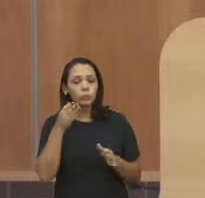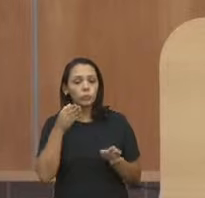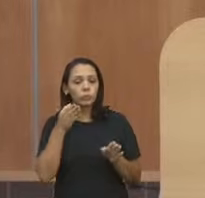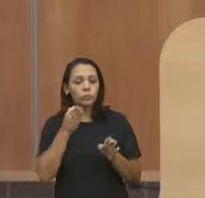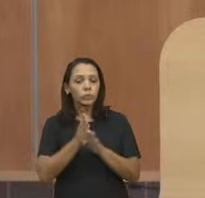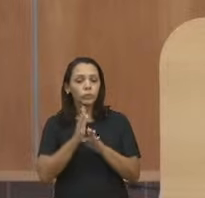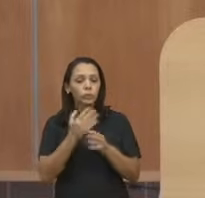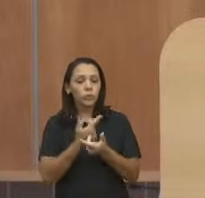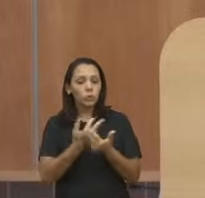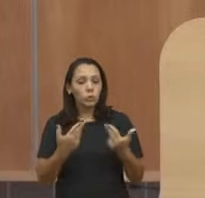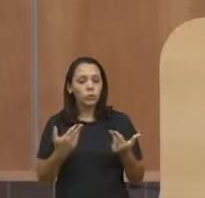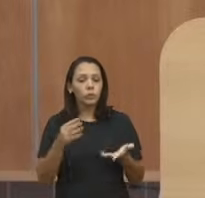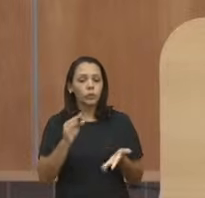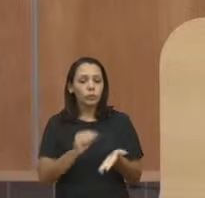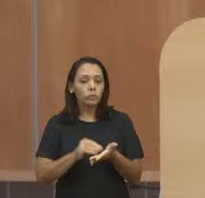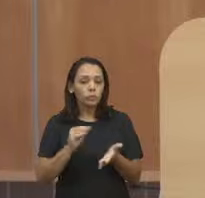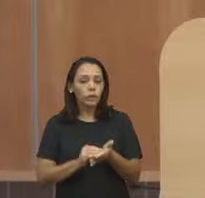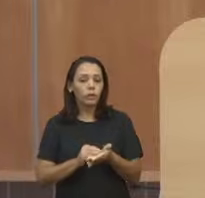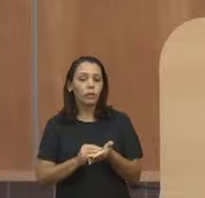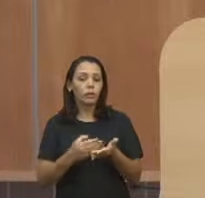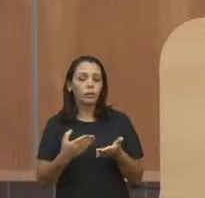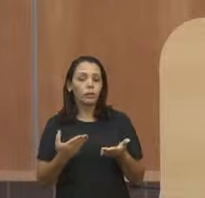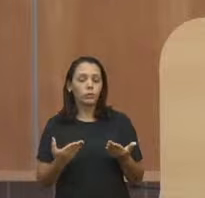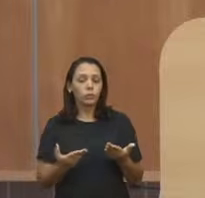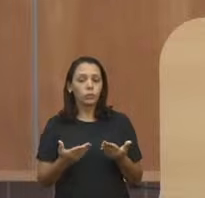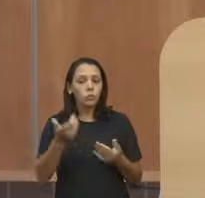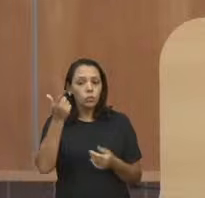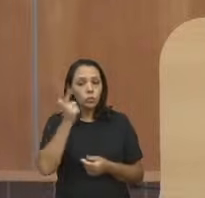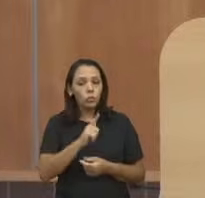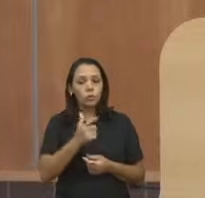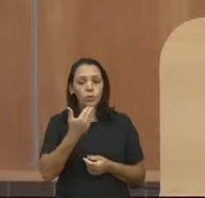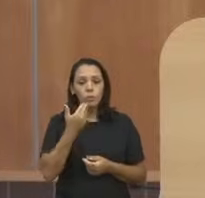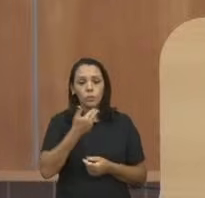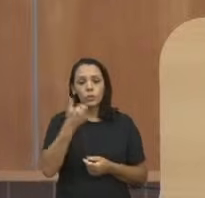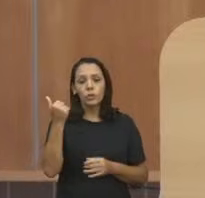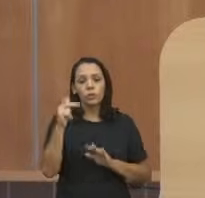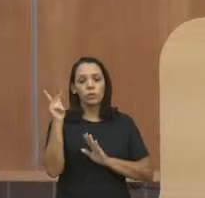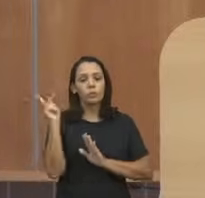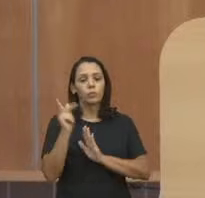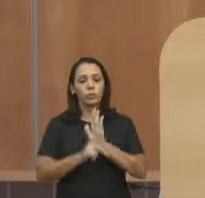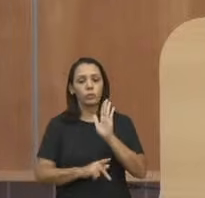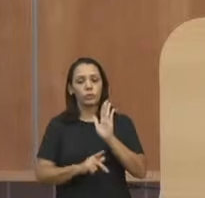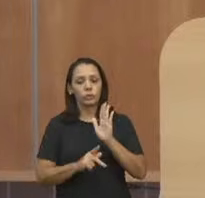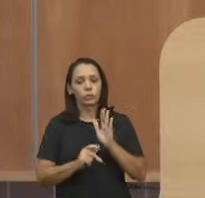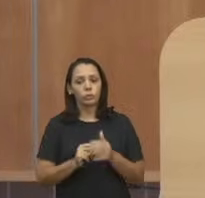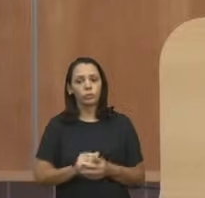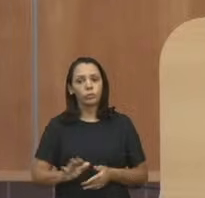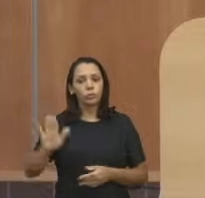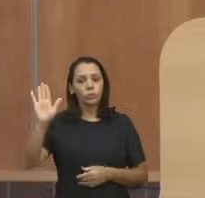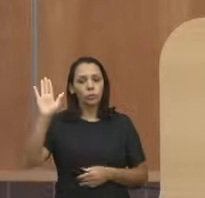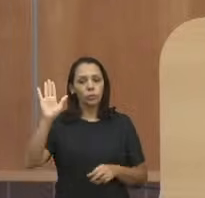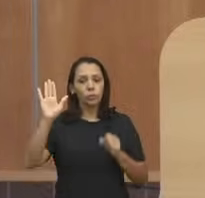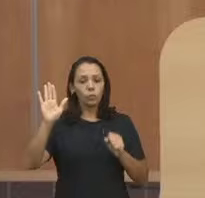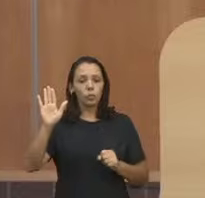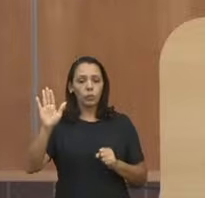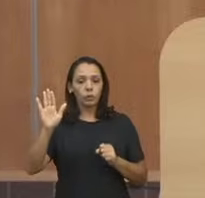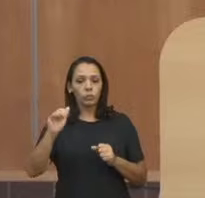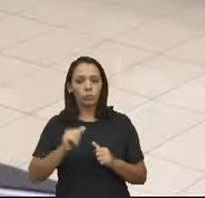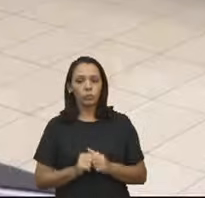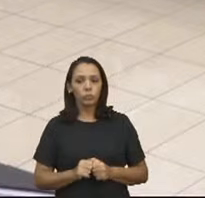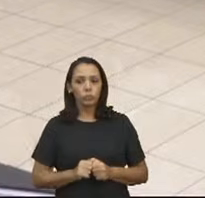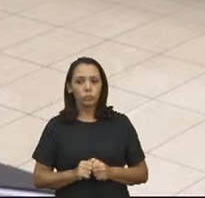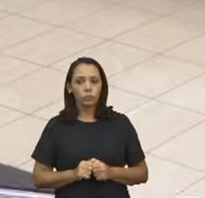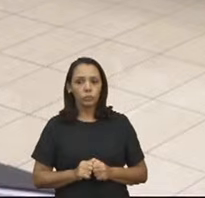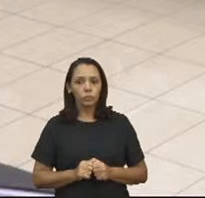o que está faltando no plano de governo e consiga qualificar essa peça. Gabriel, você me permite? Claro, por favor, então, dentro vereador. dessa